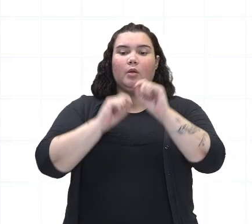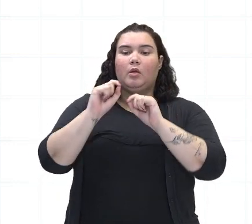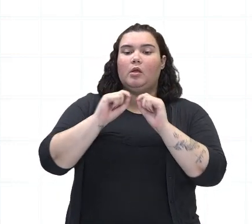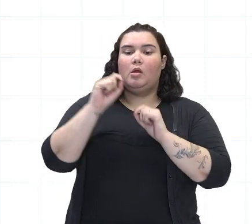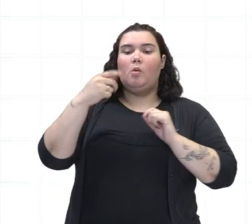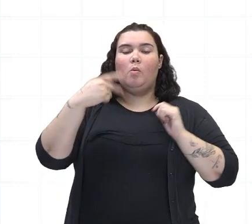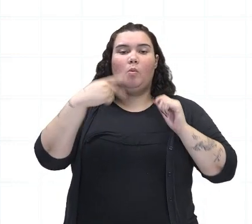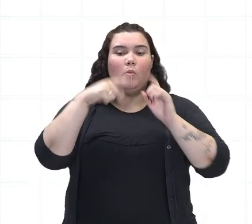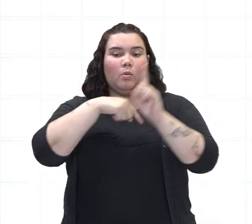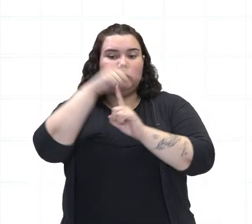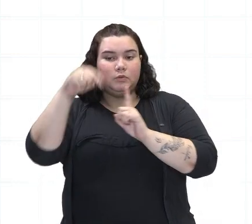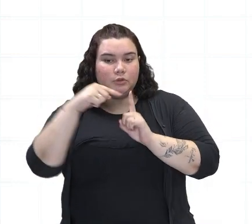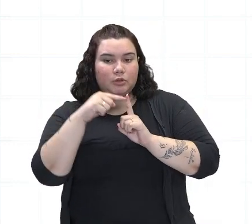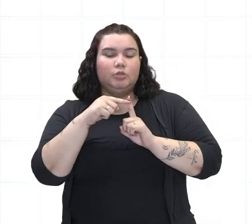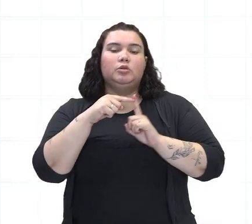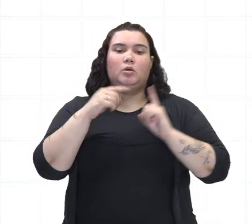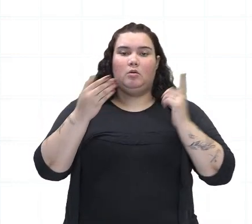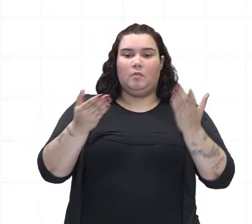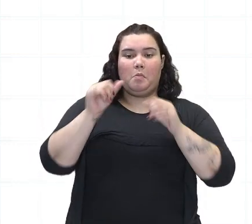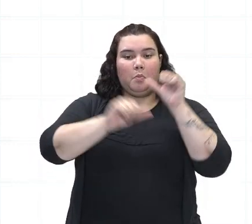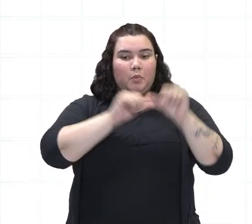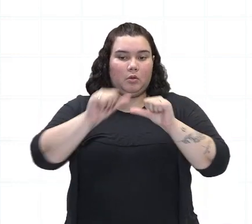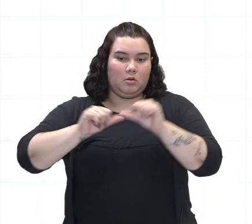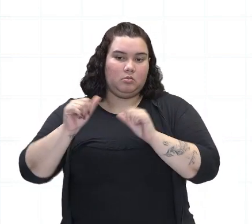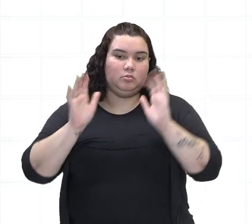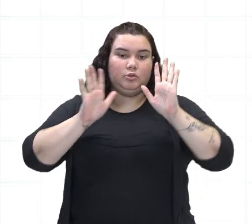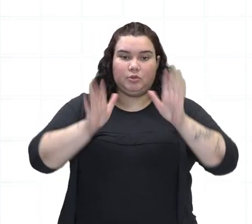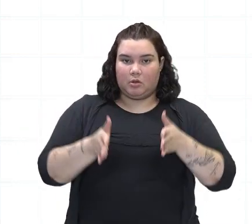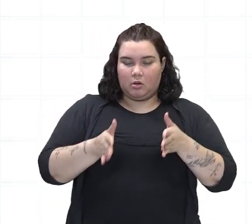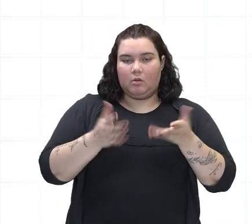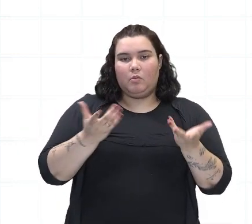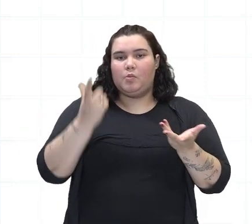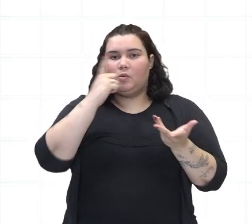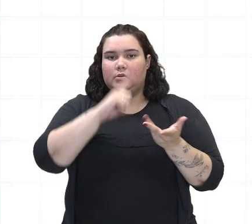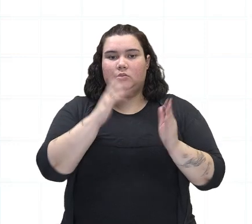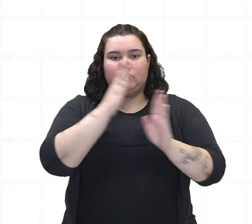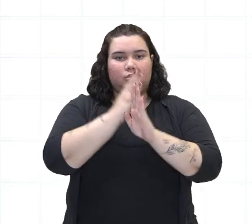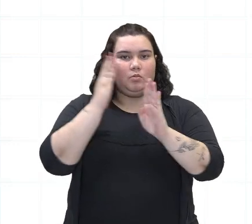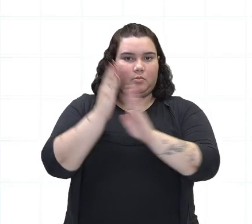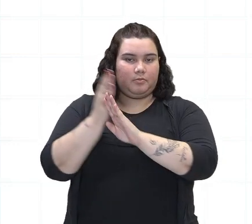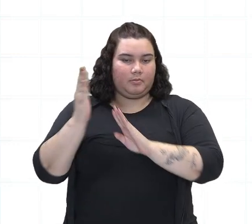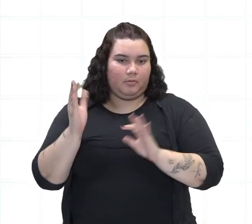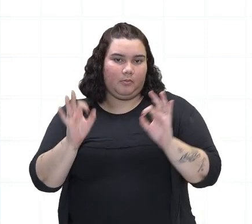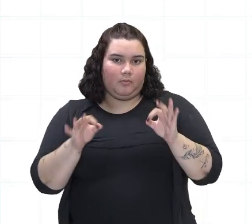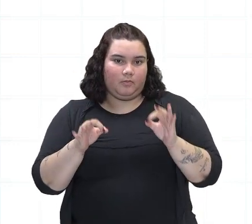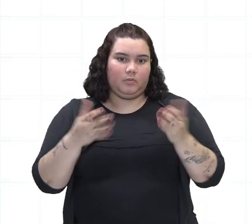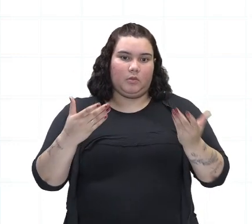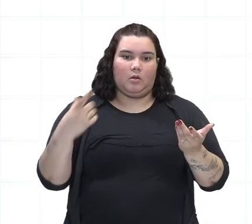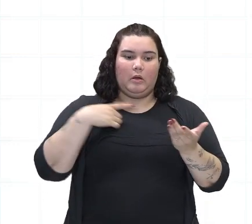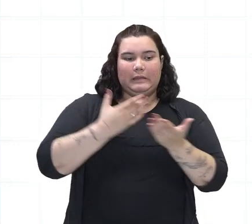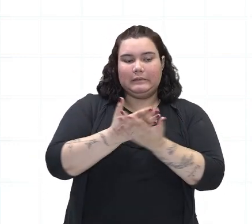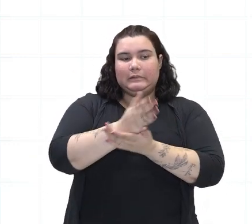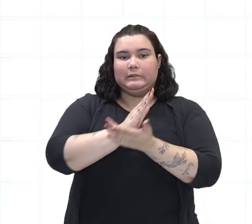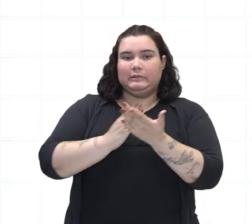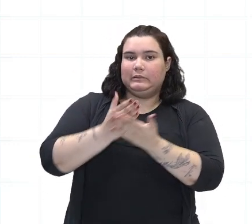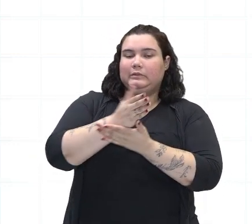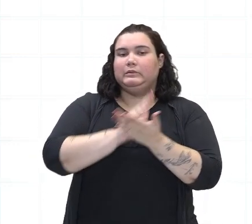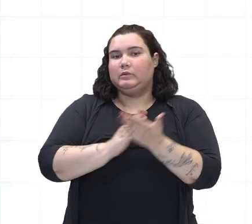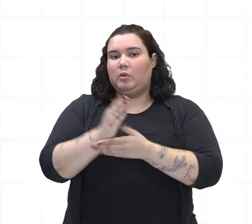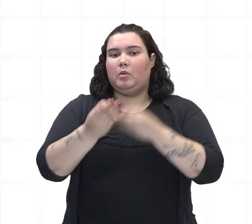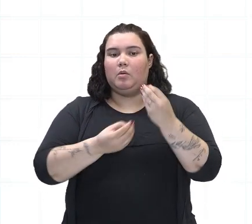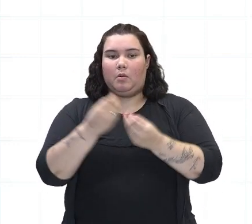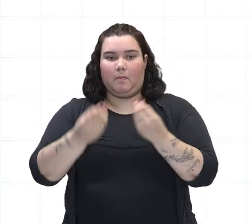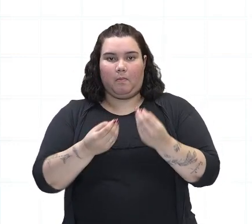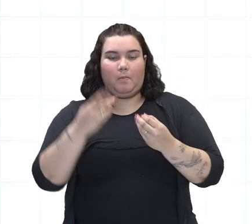seu objetivo, digamos assim, modificado, né? A gente já consegue identificar aqui uma inquietação, um questionamento